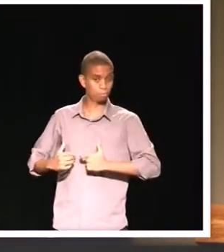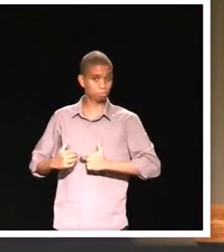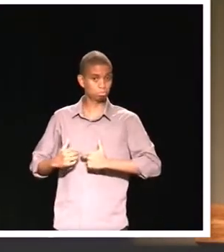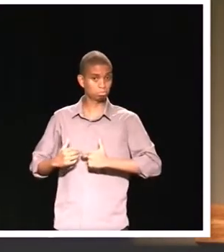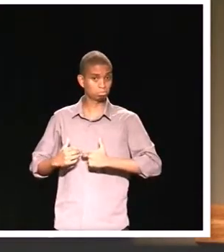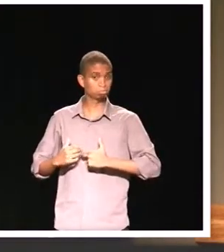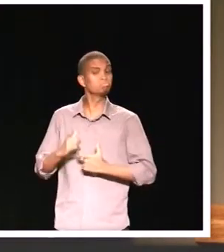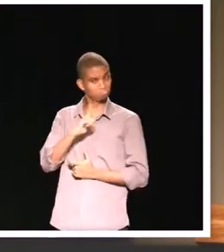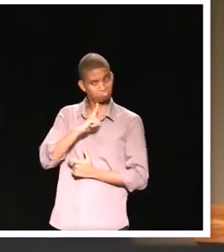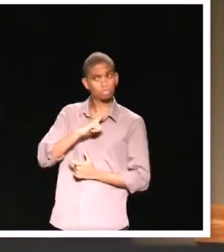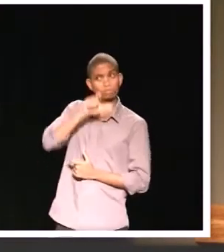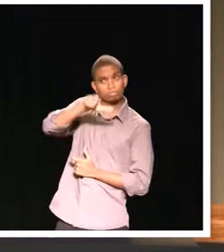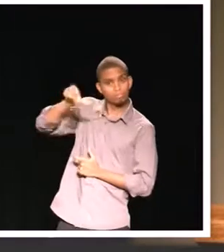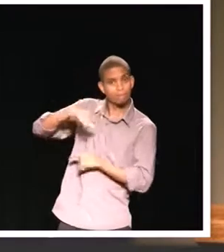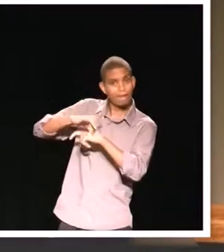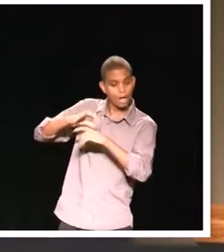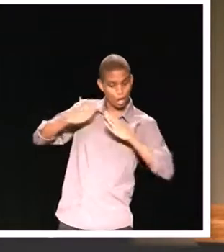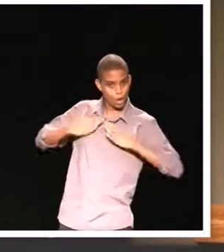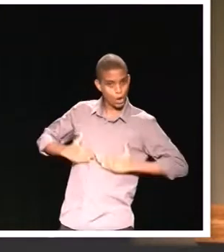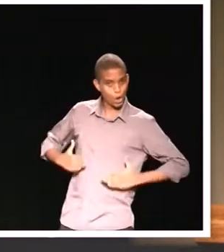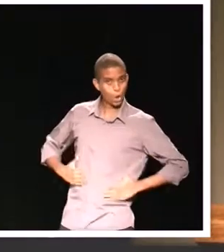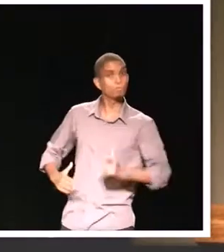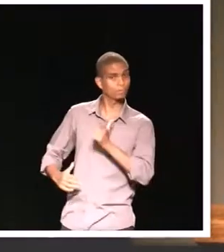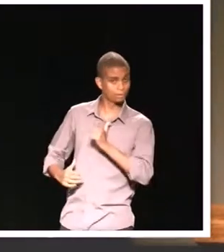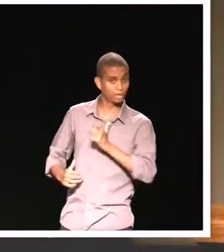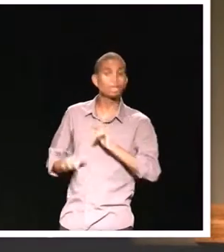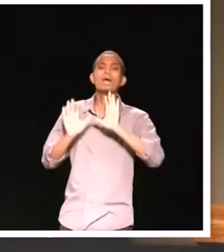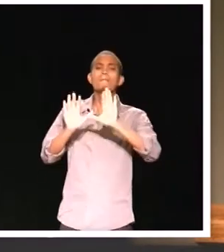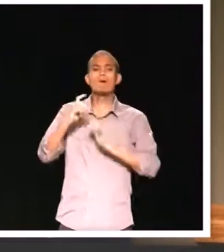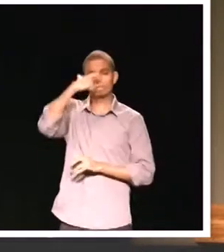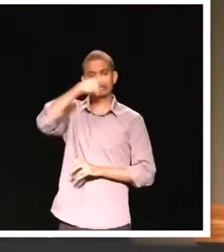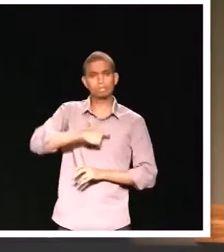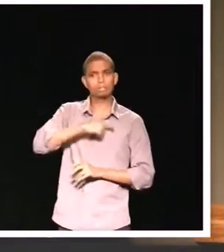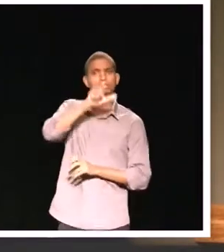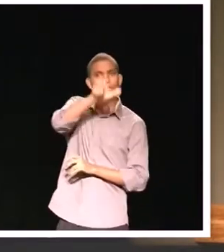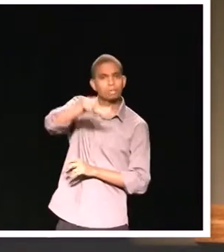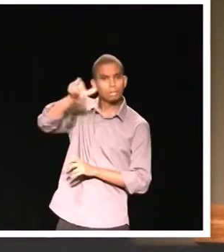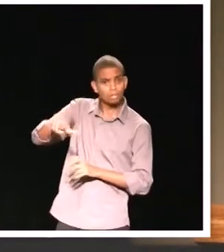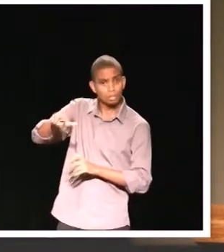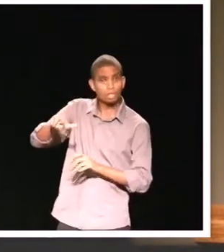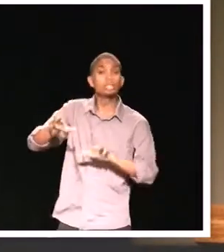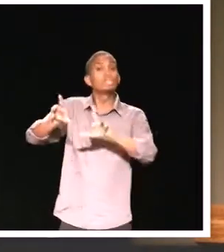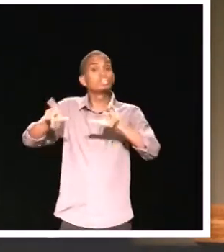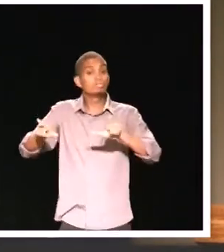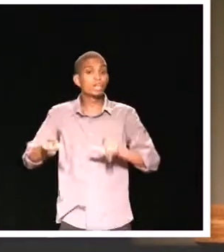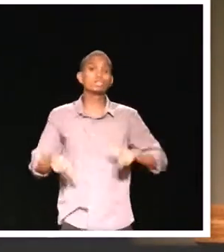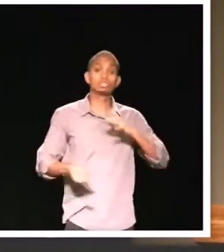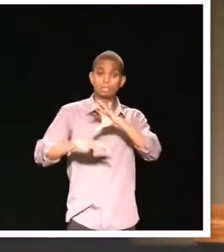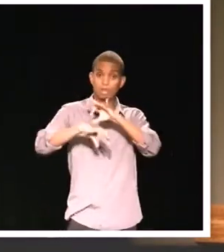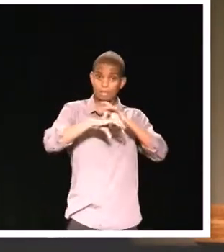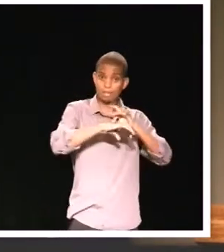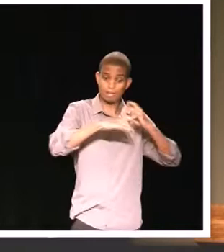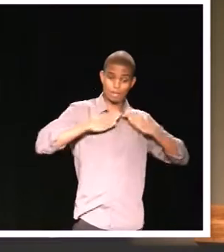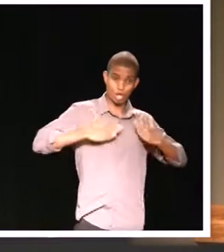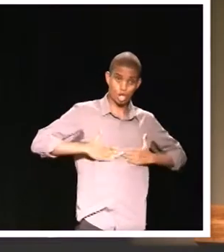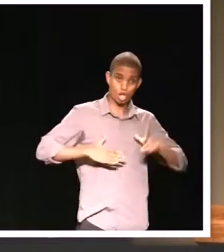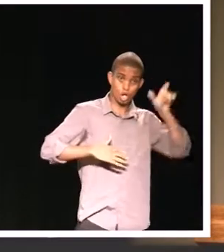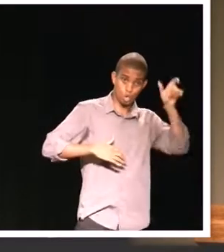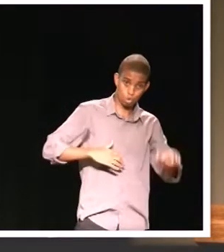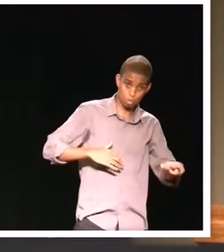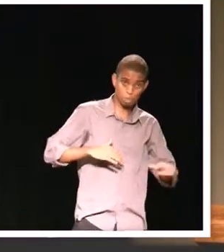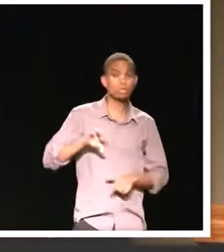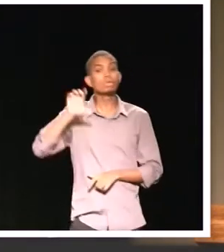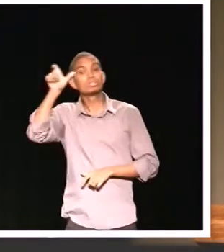Eles têm corpo. Mas o corpo e o sujeito são coisas bem diferentes.